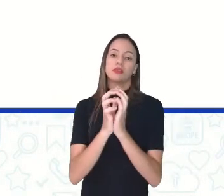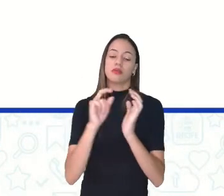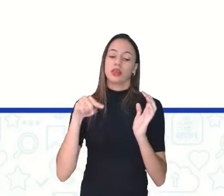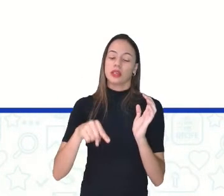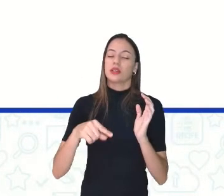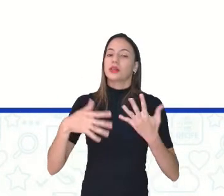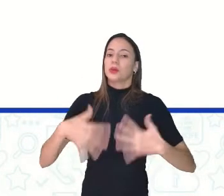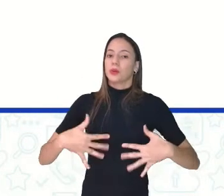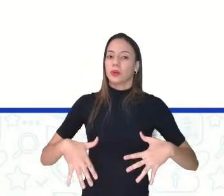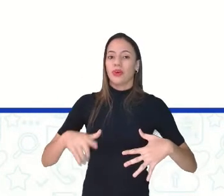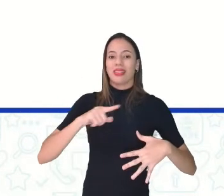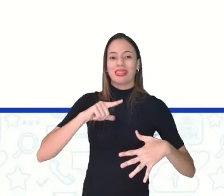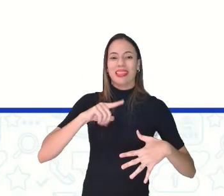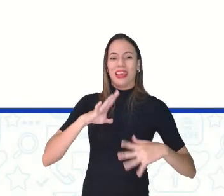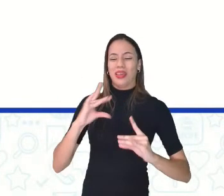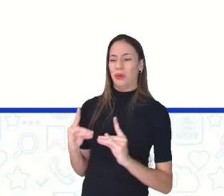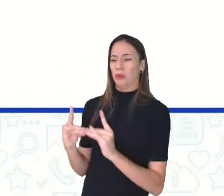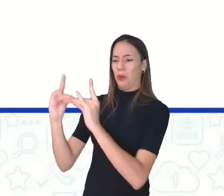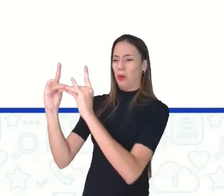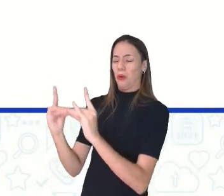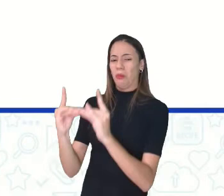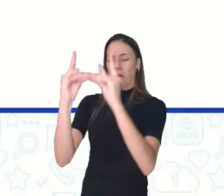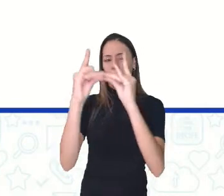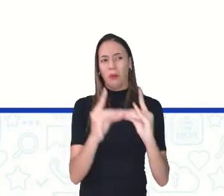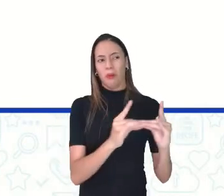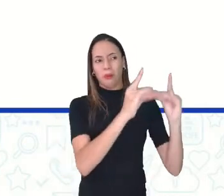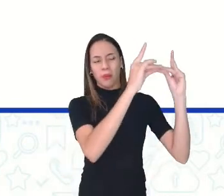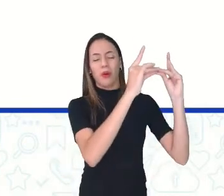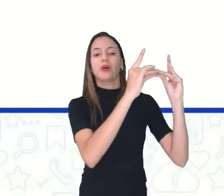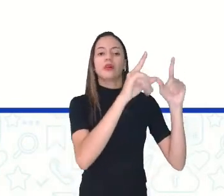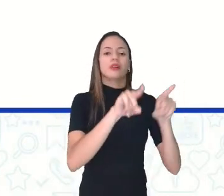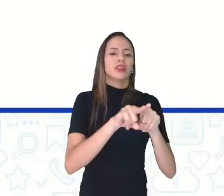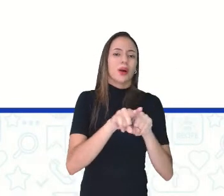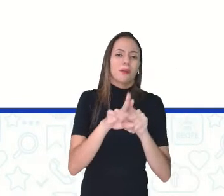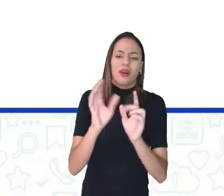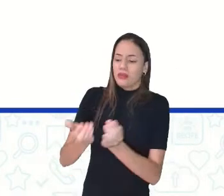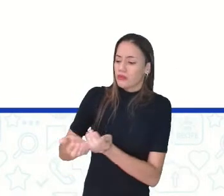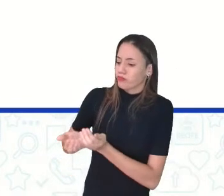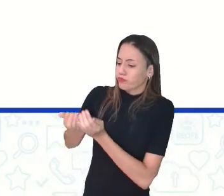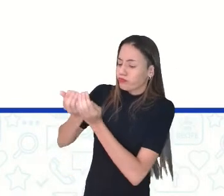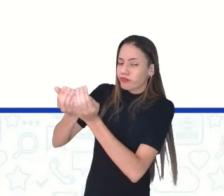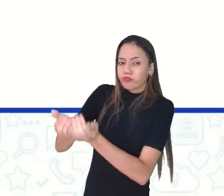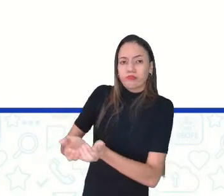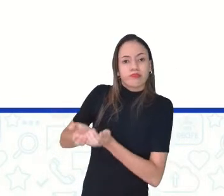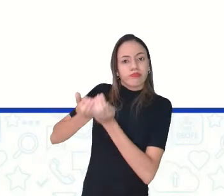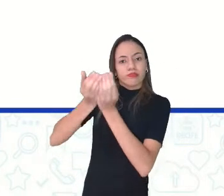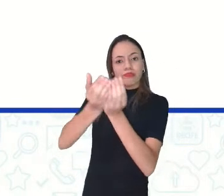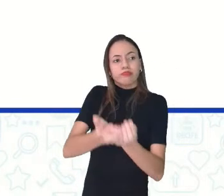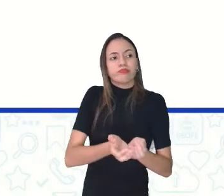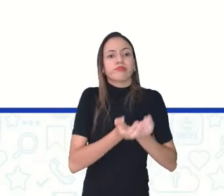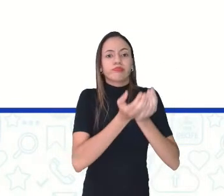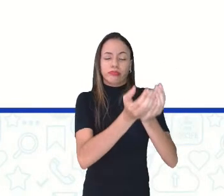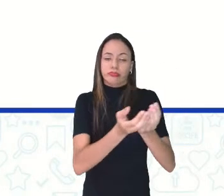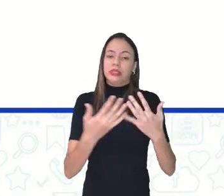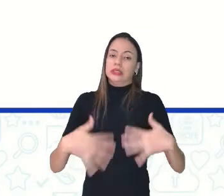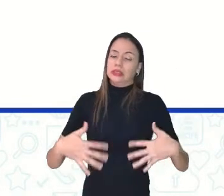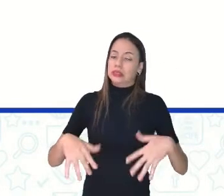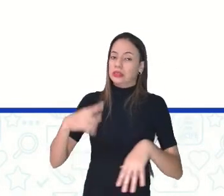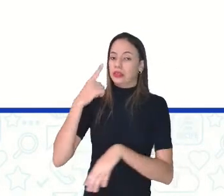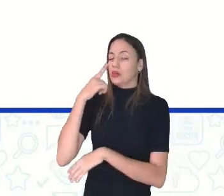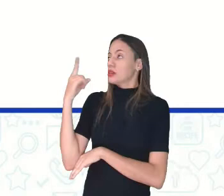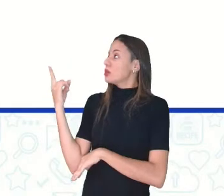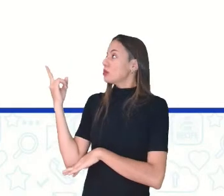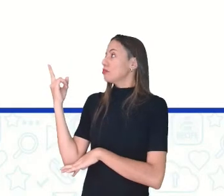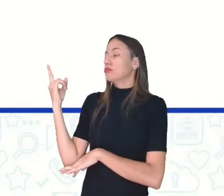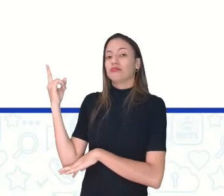tem uma expansão imobiliária muito grande ali, e ali também tem movimentações de barcos, né, de navios e tudo mais. Então, tudo